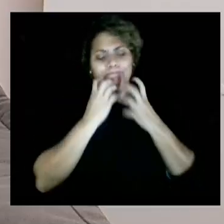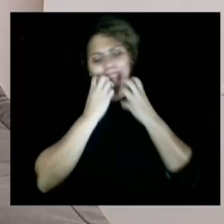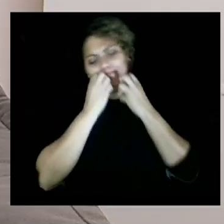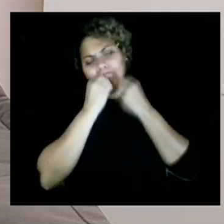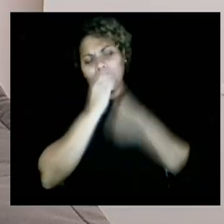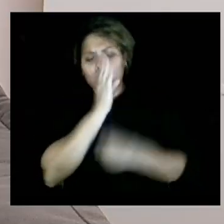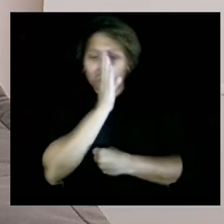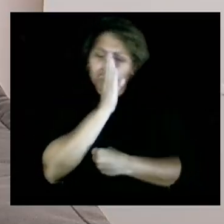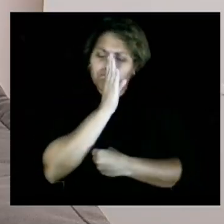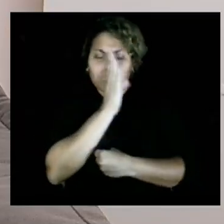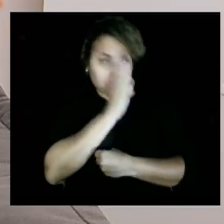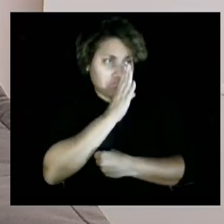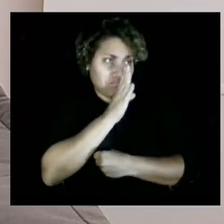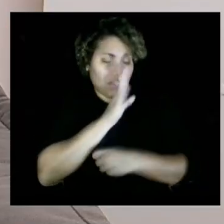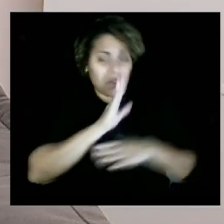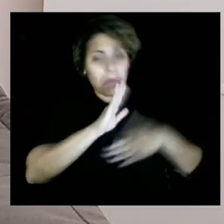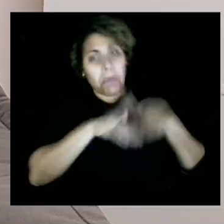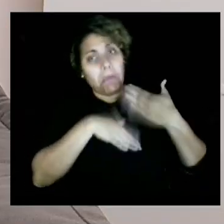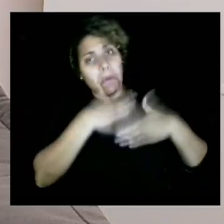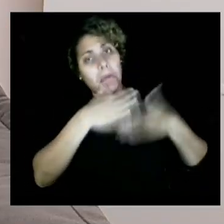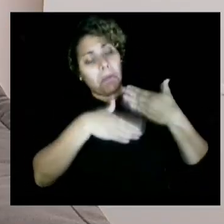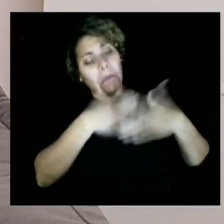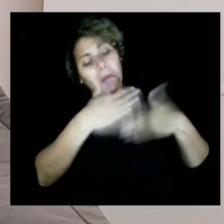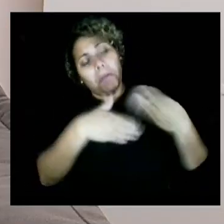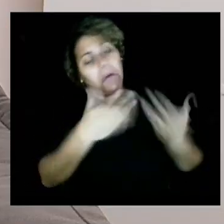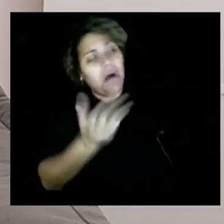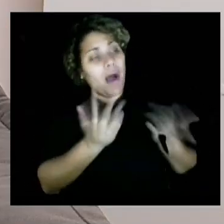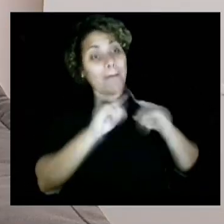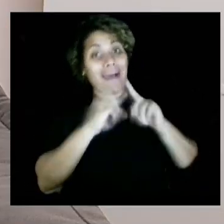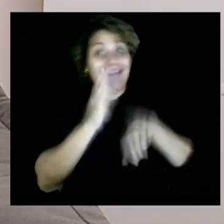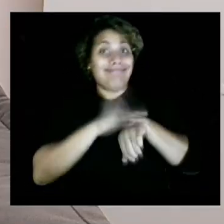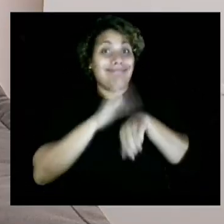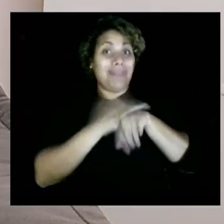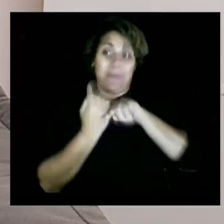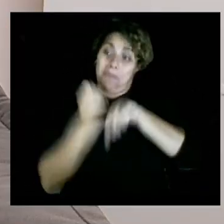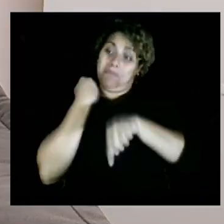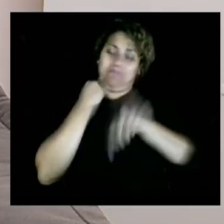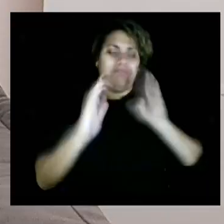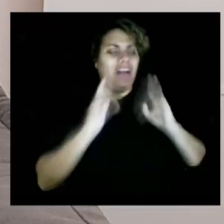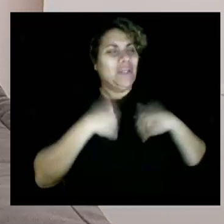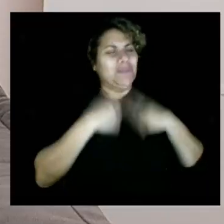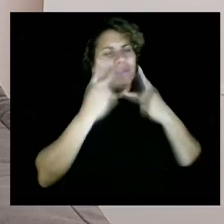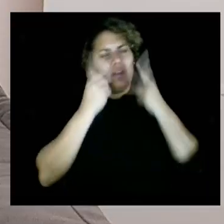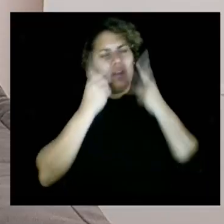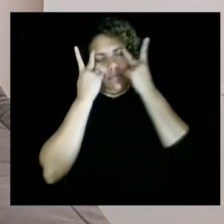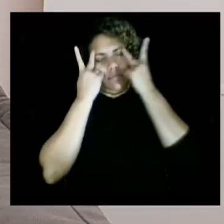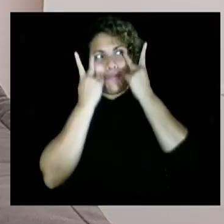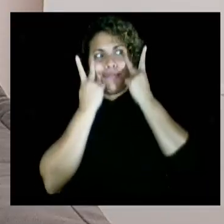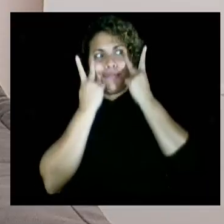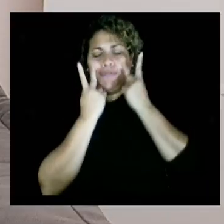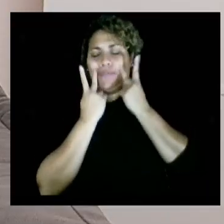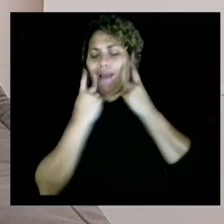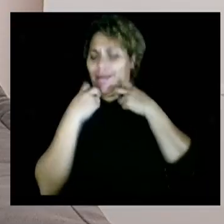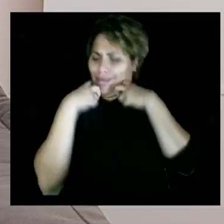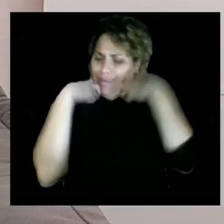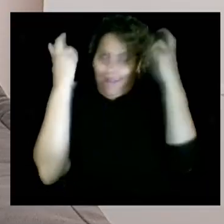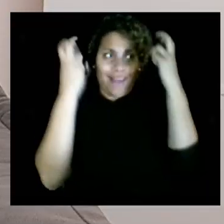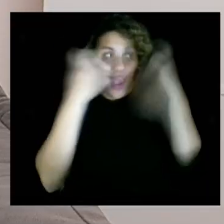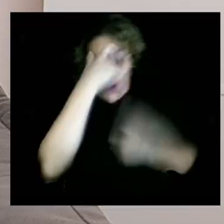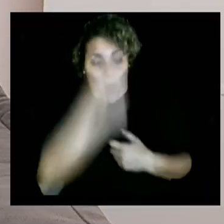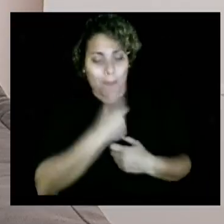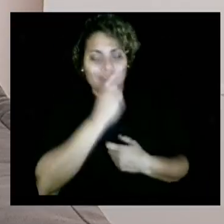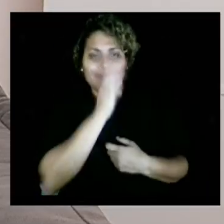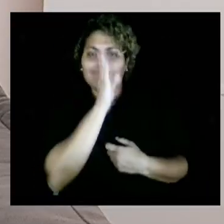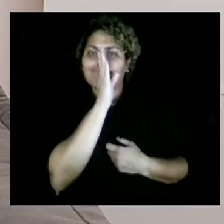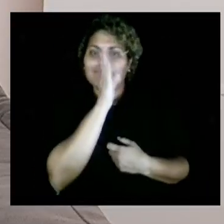passar dos anos, a gente vai desenvolvendo. Mas naquela época, eu era muito tímida, eu ficava muito quietinha. E eu tinha um hábito de pegar nas pessoas. E